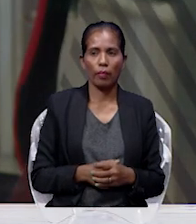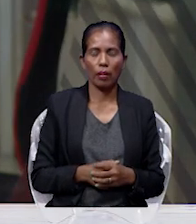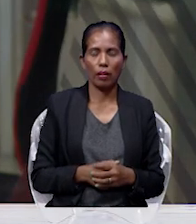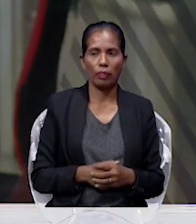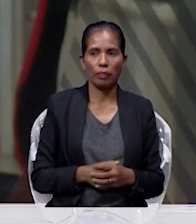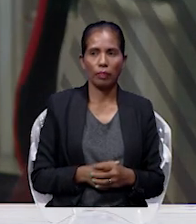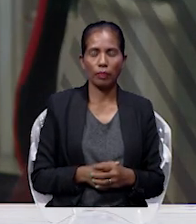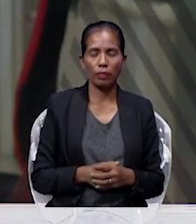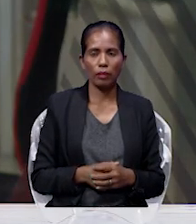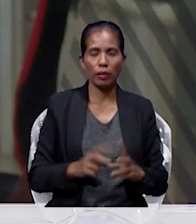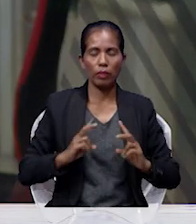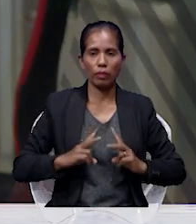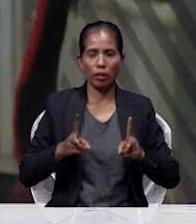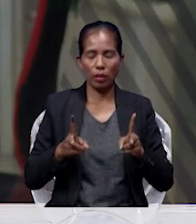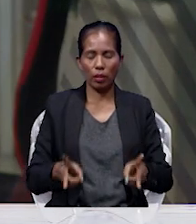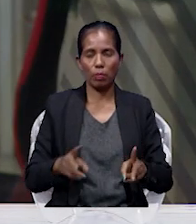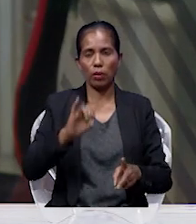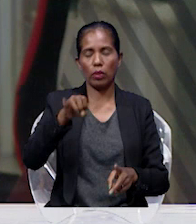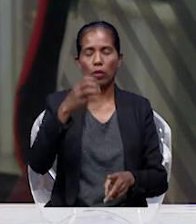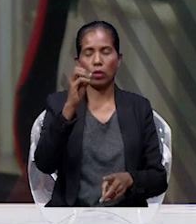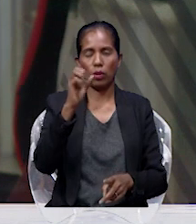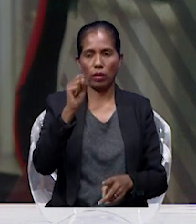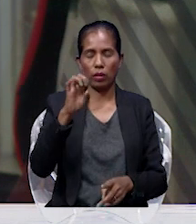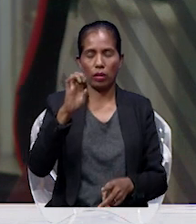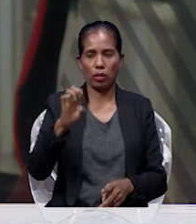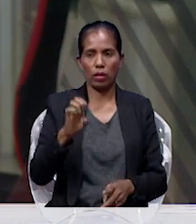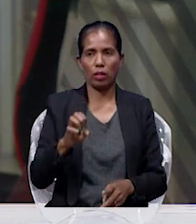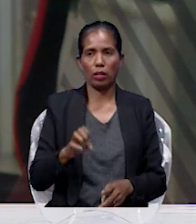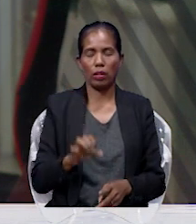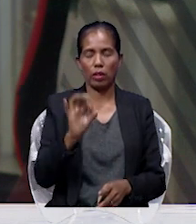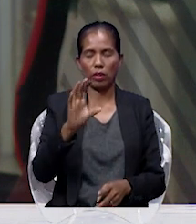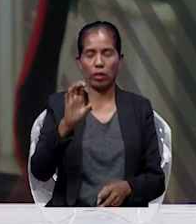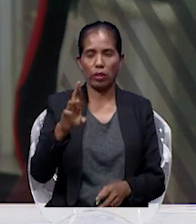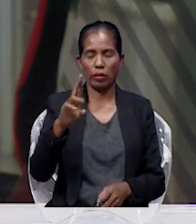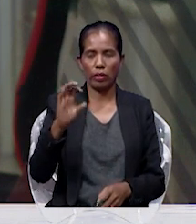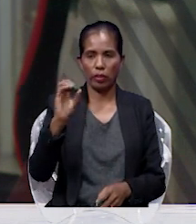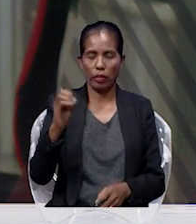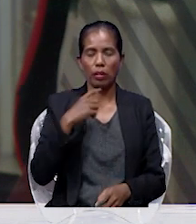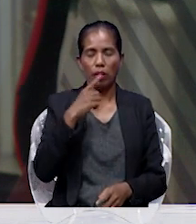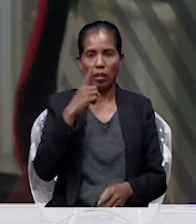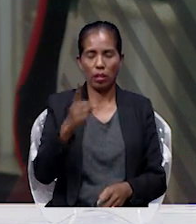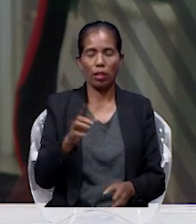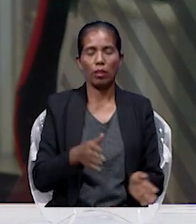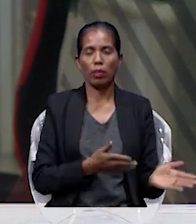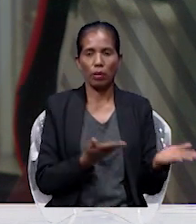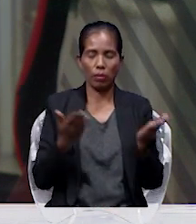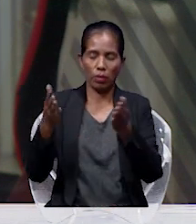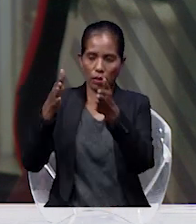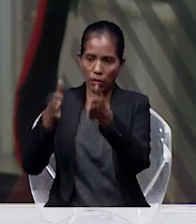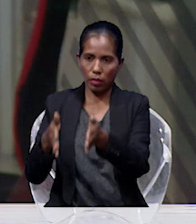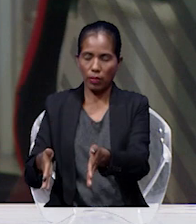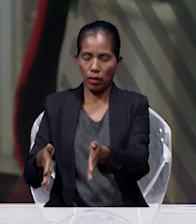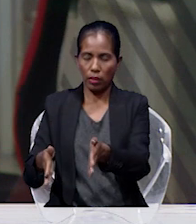Saudoso José de Carvalho Ximenes Monteiro, o código Fera Leo Laco, Halotona e Jardim dos Heróis